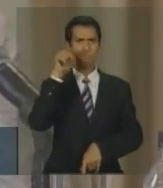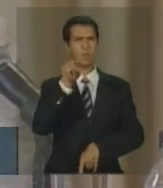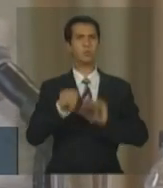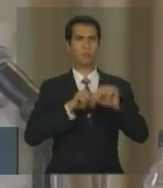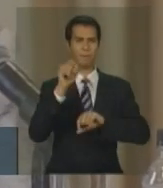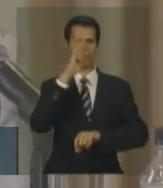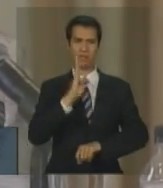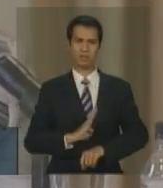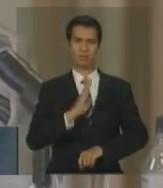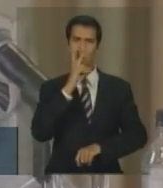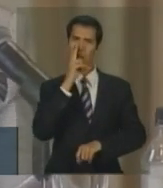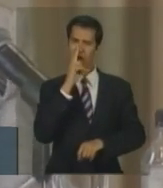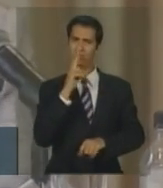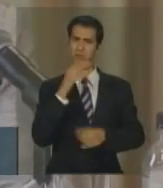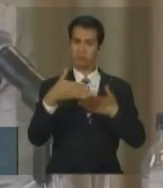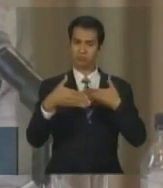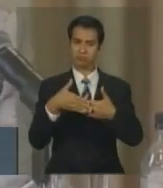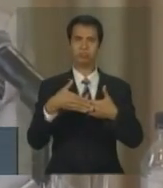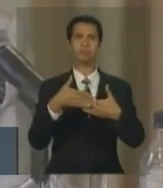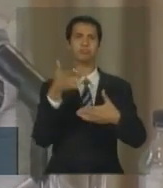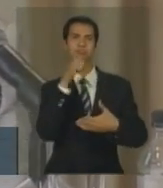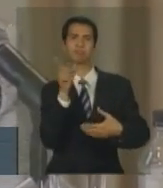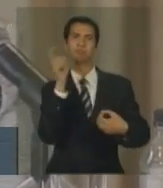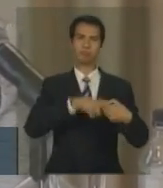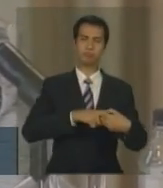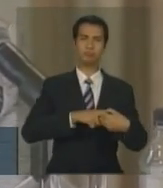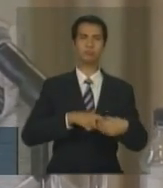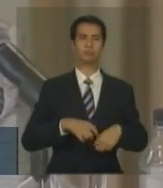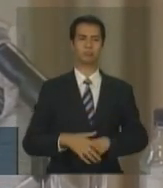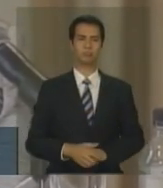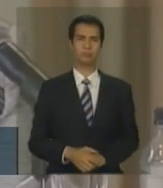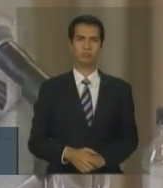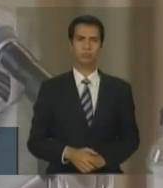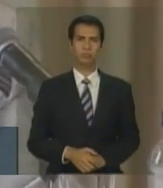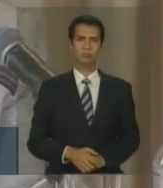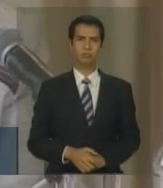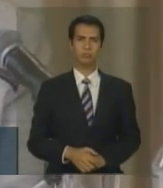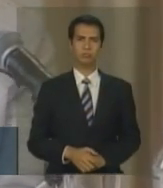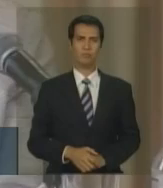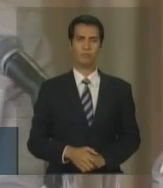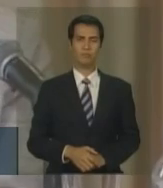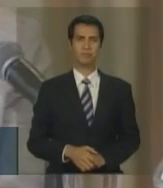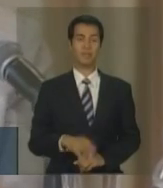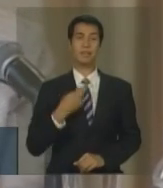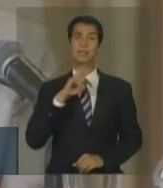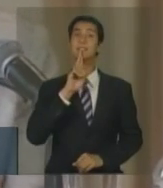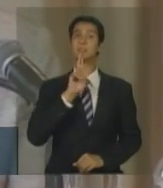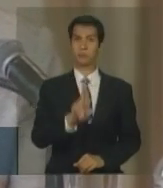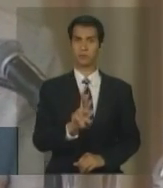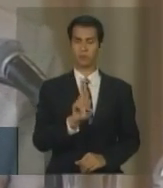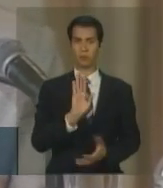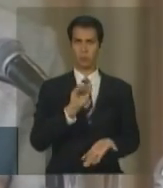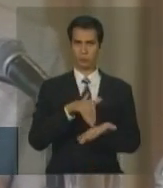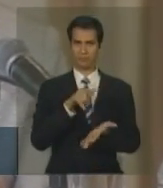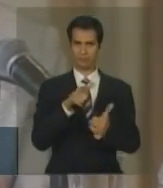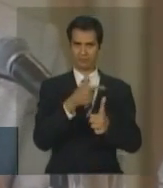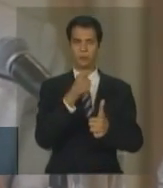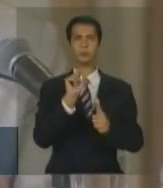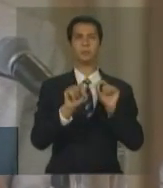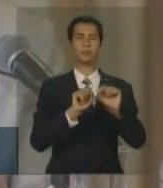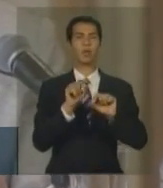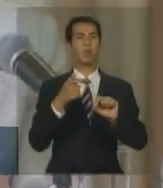finalmente? Obrigada. Olha, eu vou começar pela sua última pergunta. Eu acho importante para o mundo que a